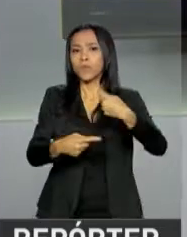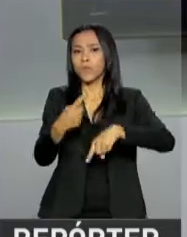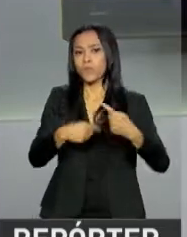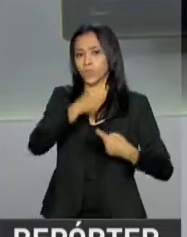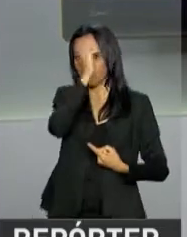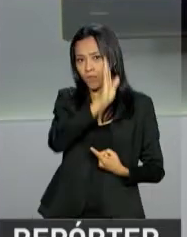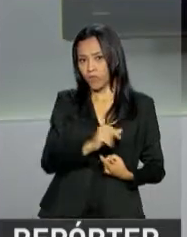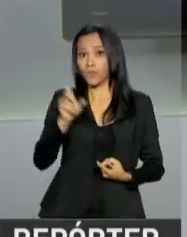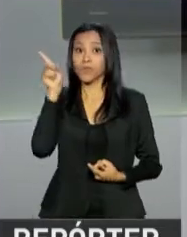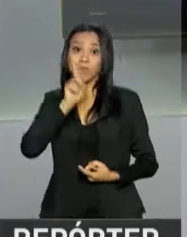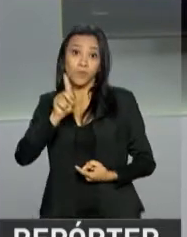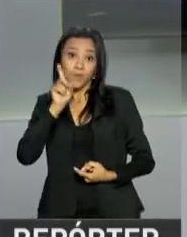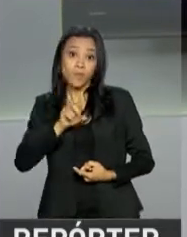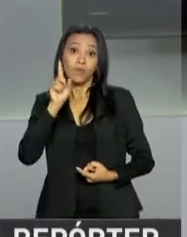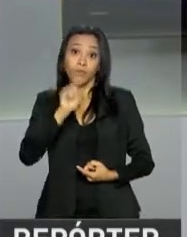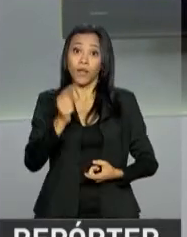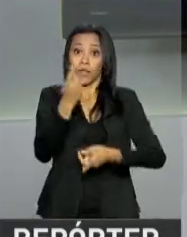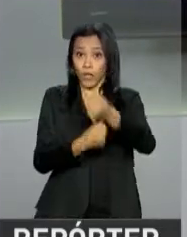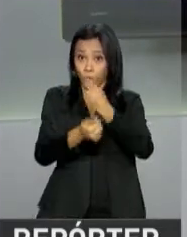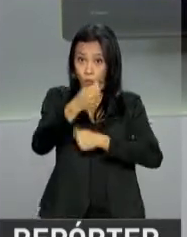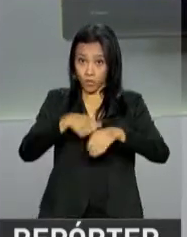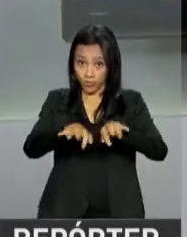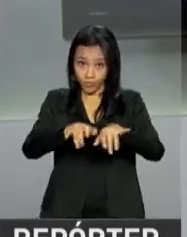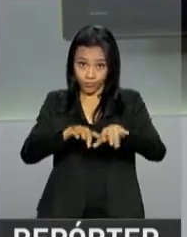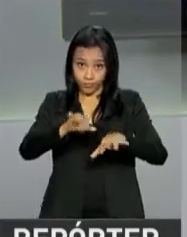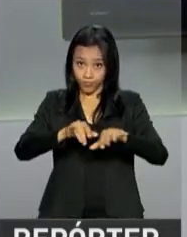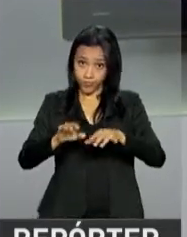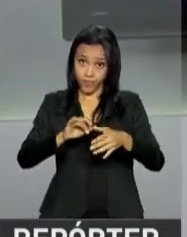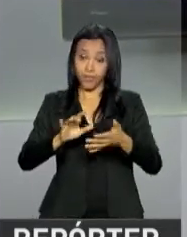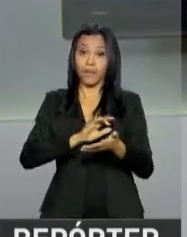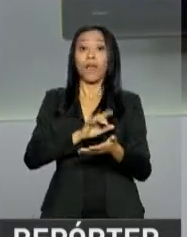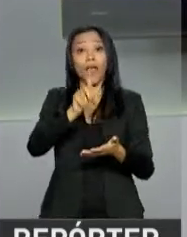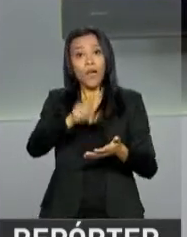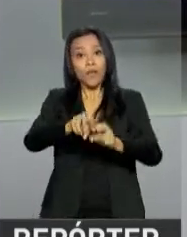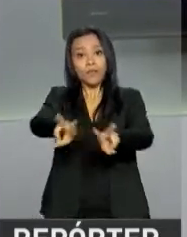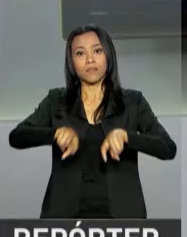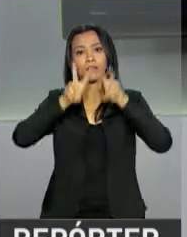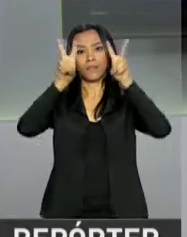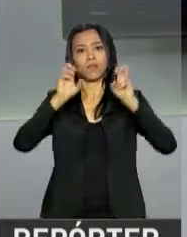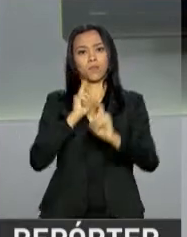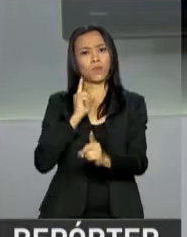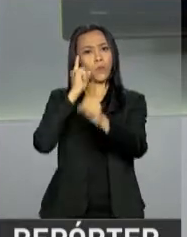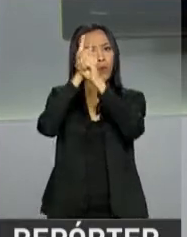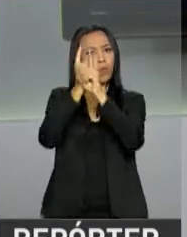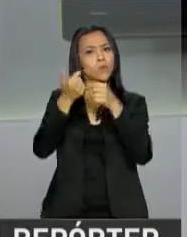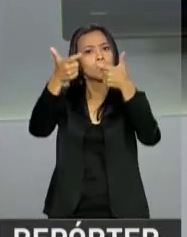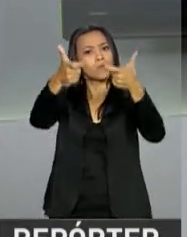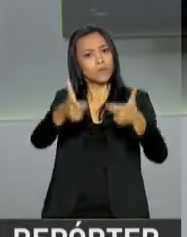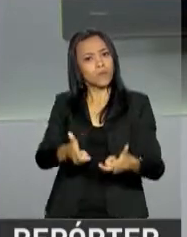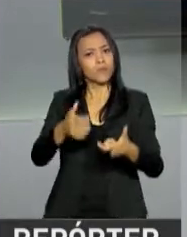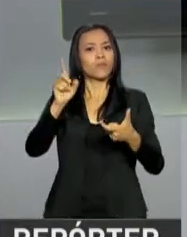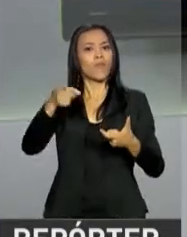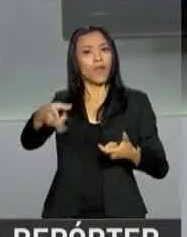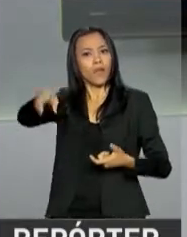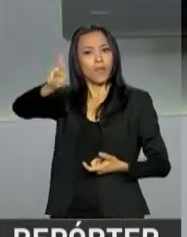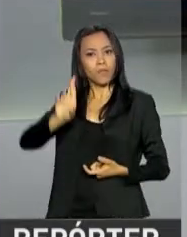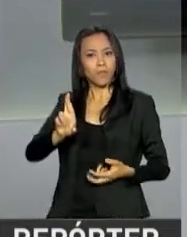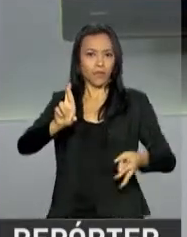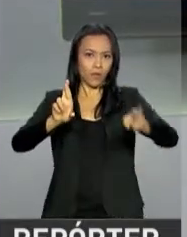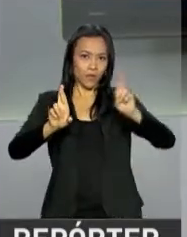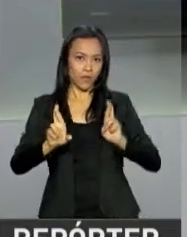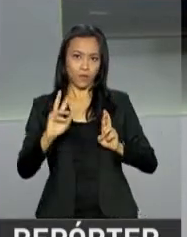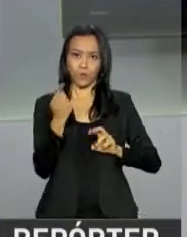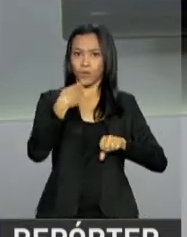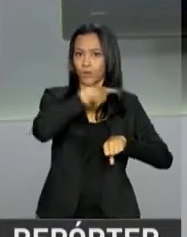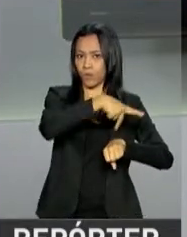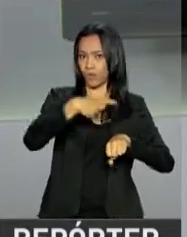e estados unidos para a economia digital esse foi o tema de um encontro de trabalho realizado entre representantes dos